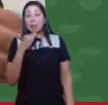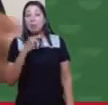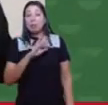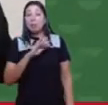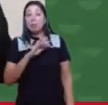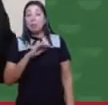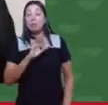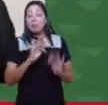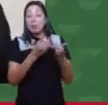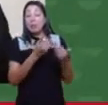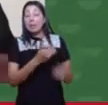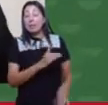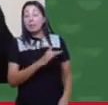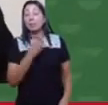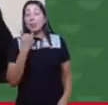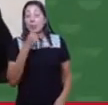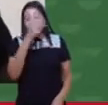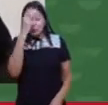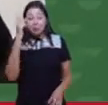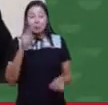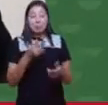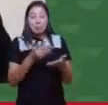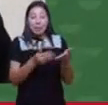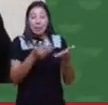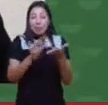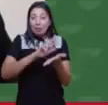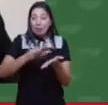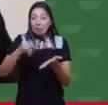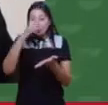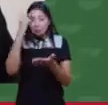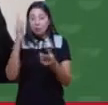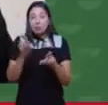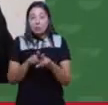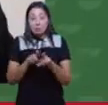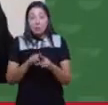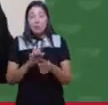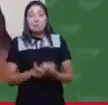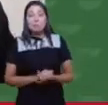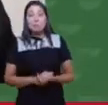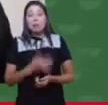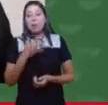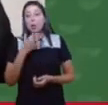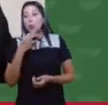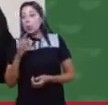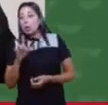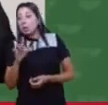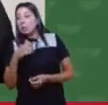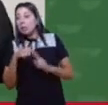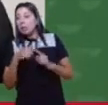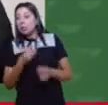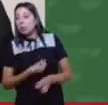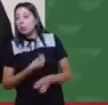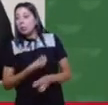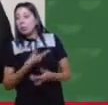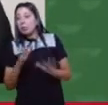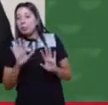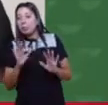perderam entes queridos e nós perdemos muita gente também. Eu não conheço ninguém no nosso convívio que não